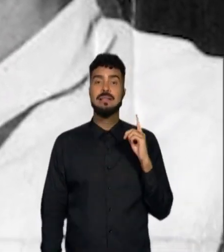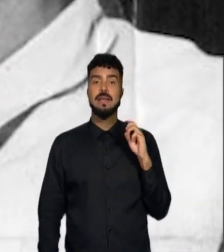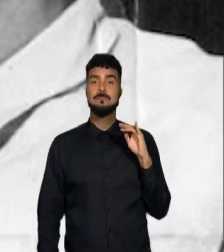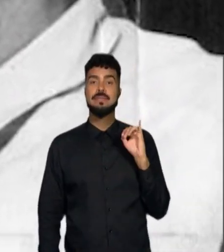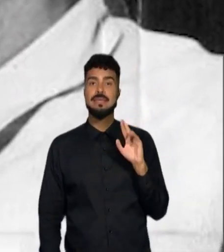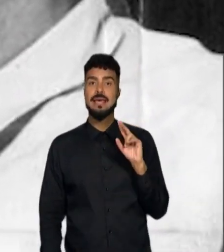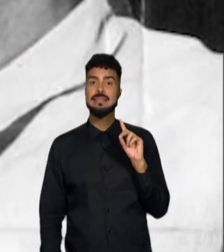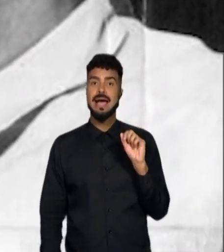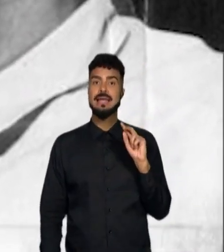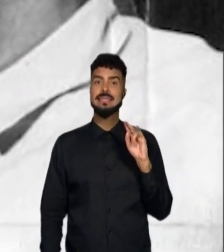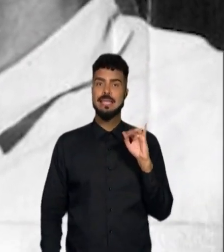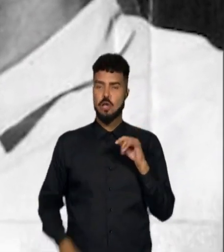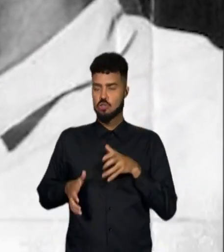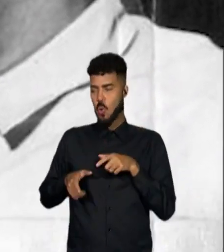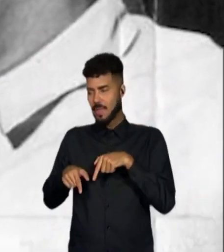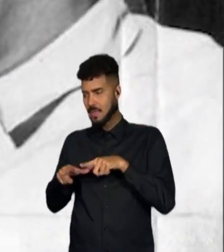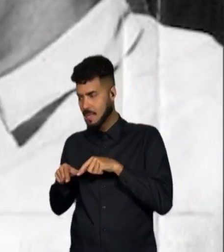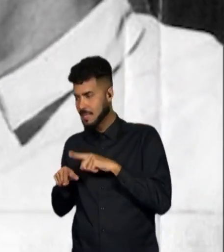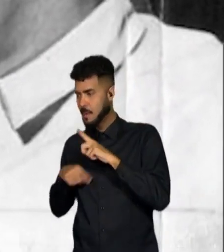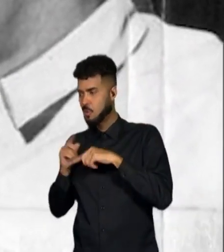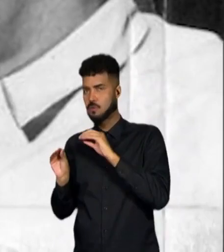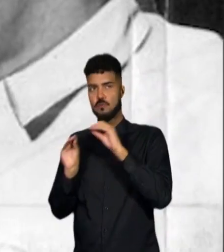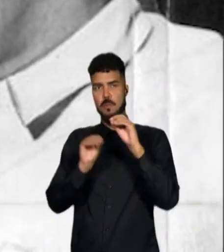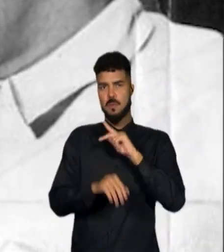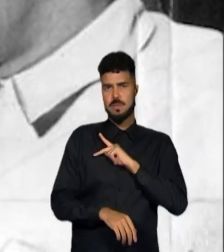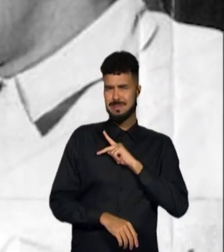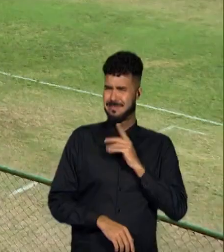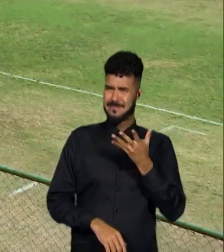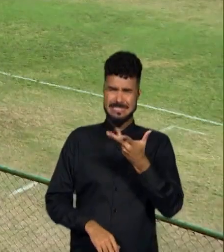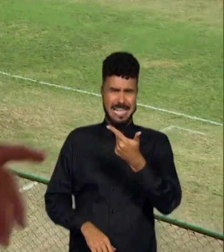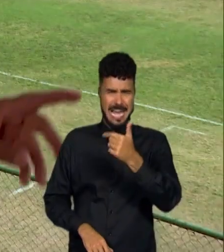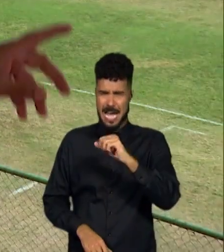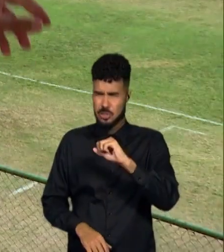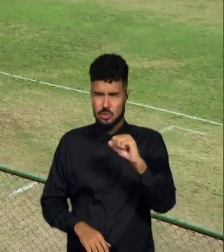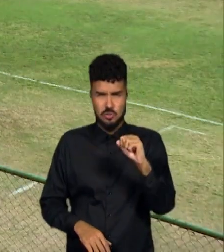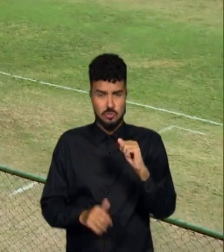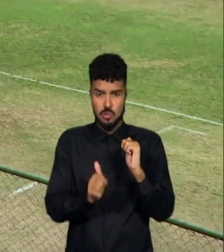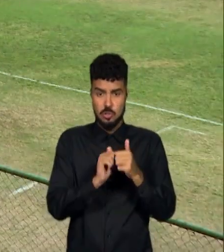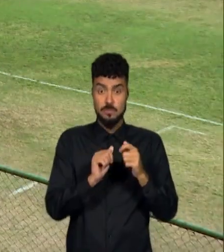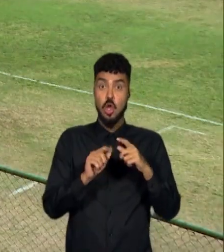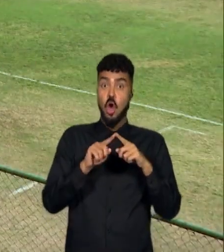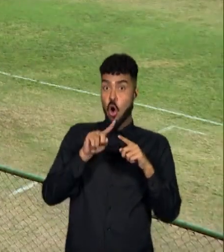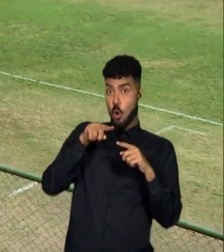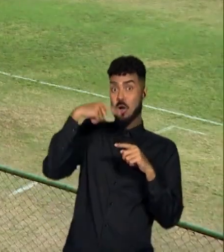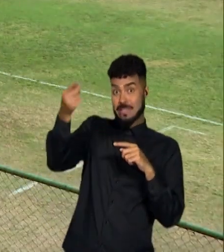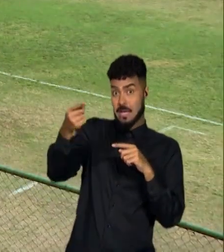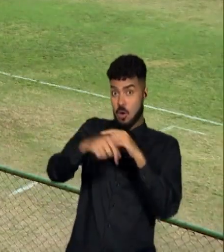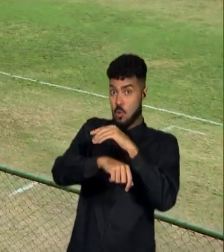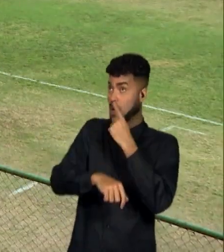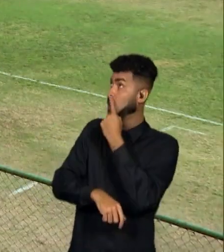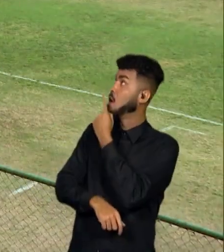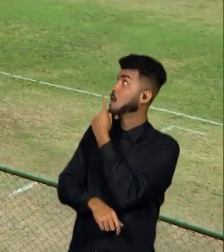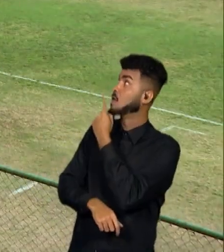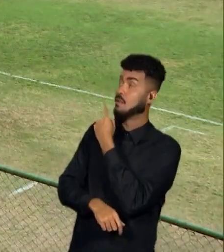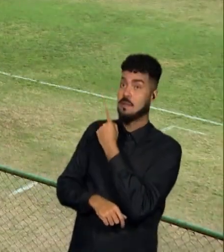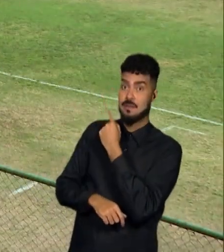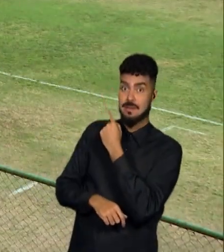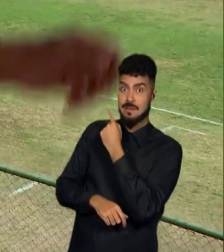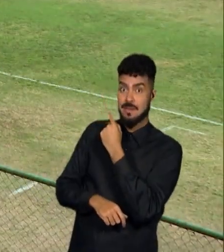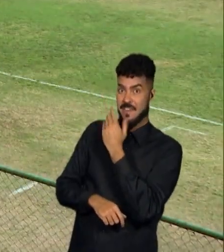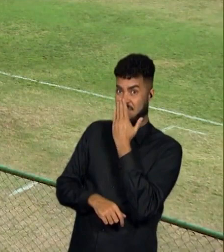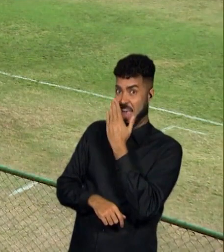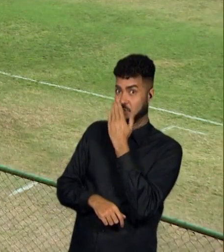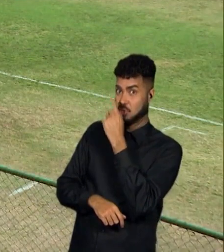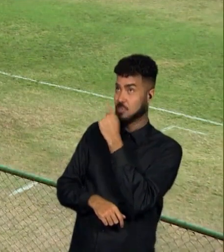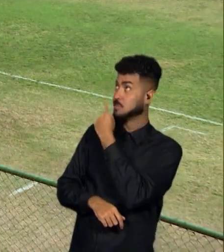aqui, depois foi pro Palmeiras. Fantástico jogador. Essa rua aqui de trás, ó, de frente aqui,